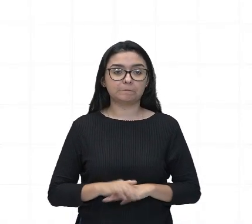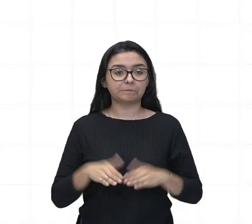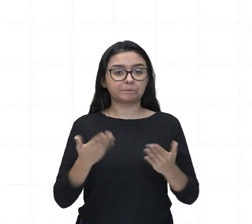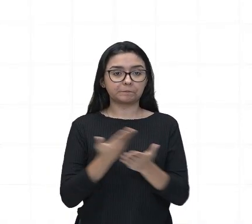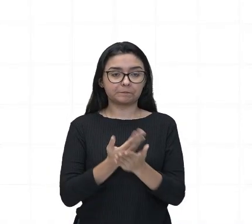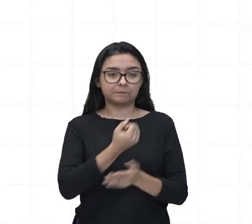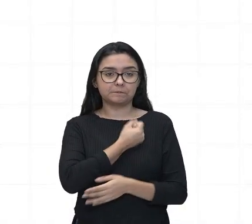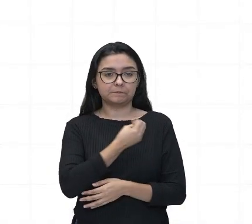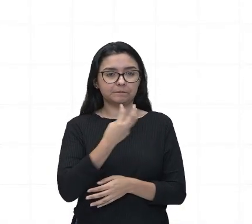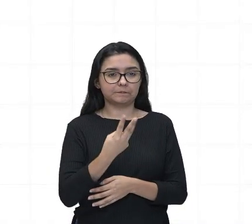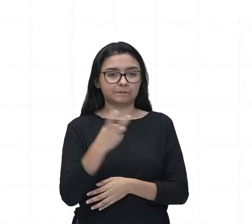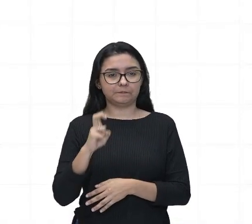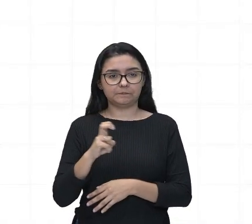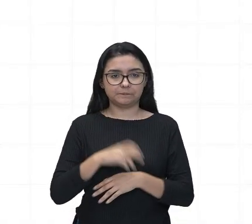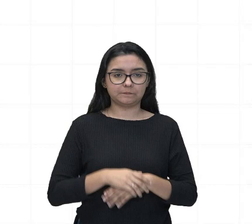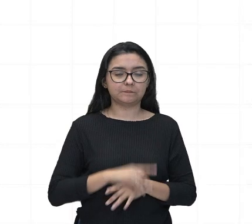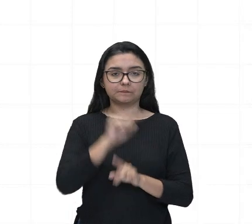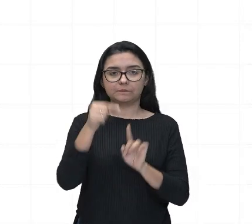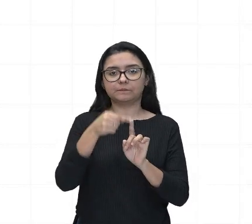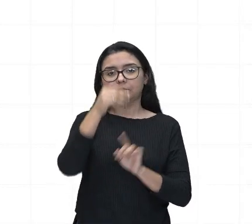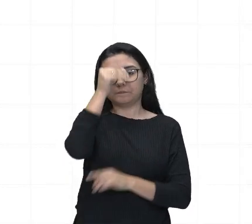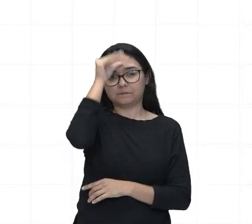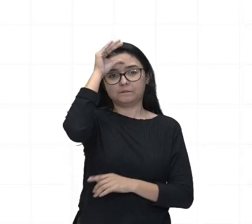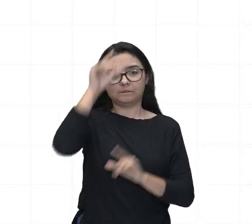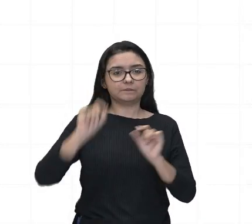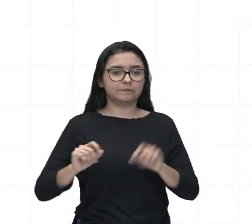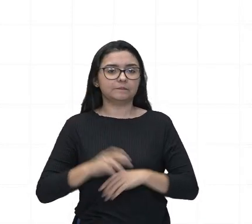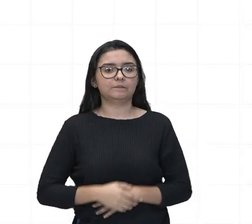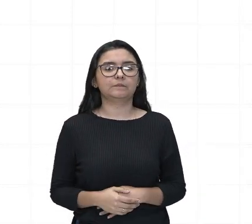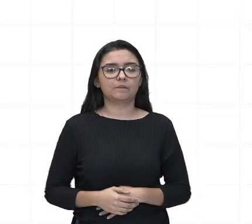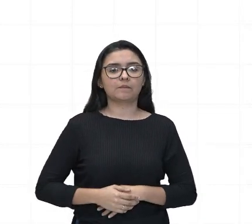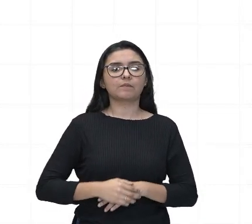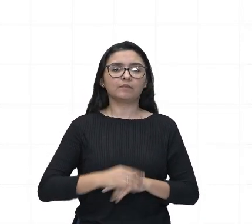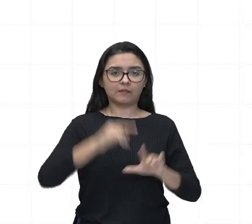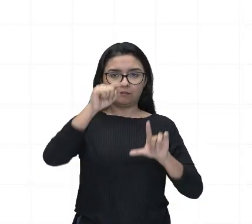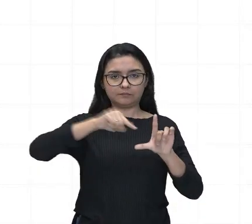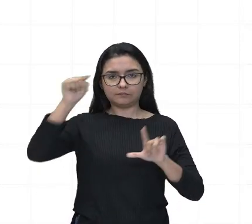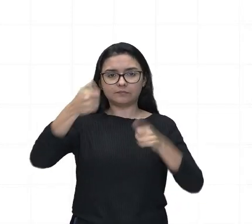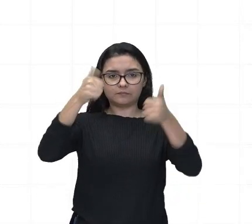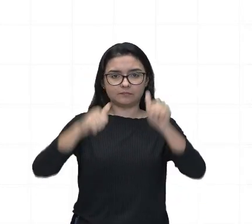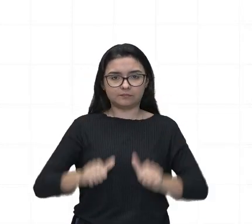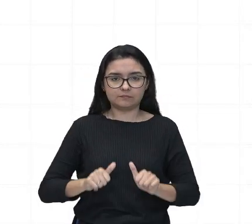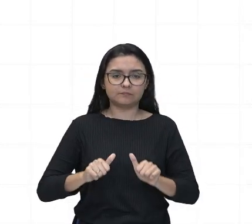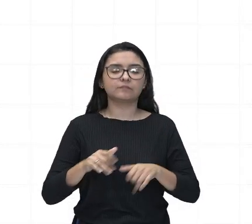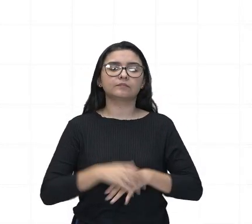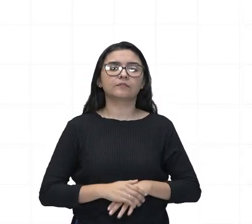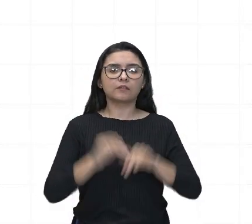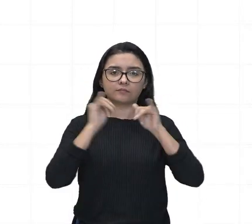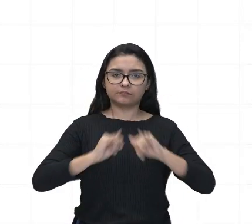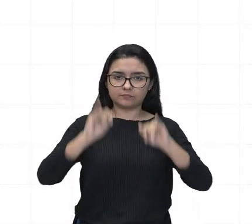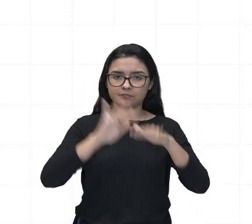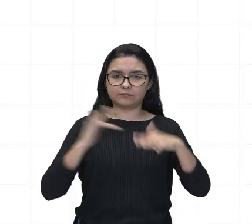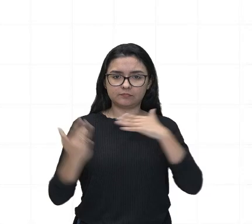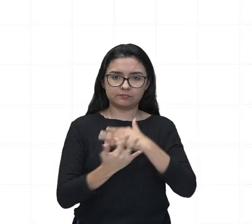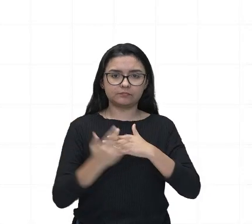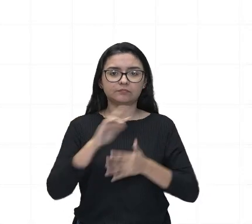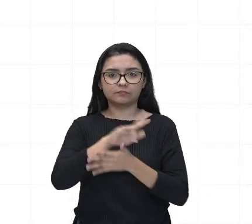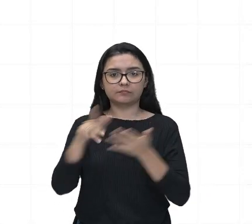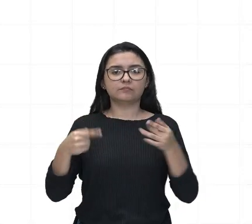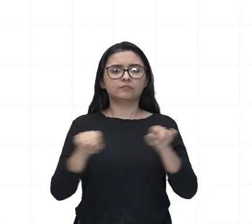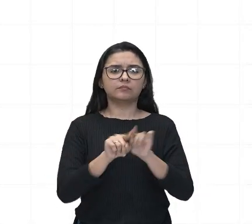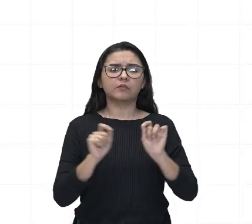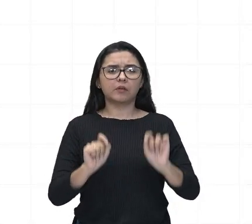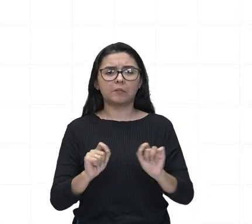Aula de número 35, o objeto de conhecimento, análise de gráficos divulgado pela mídia, elementos que